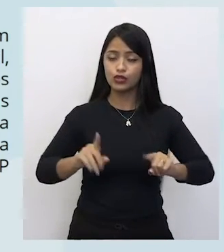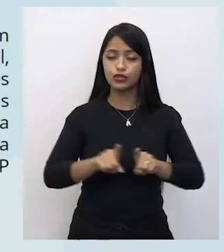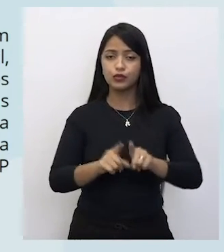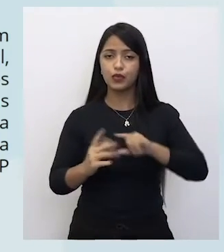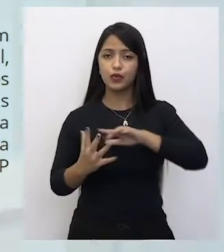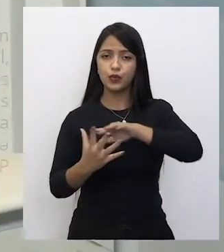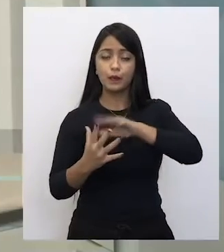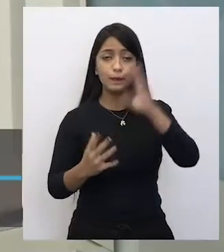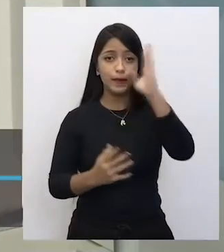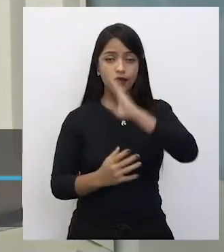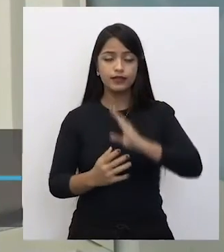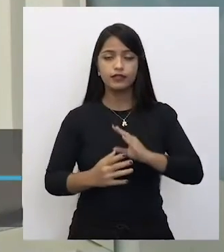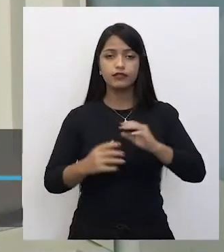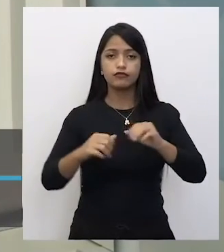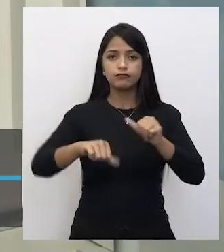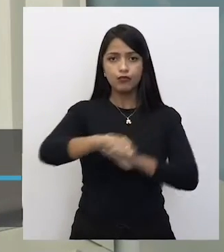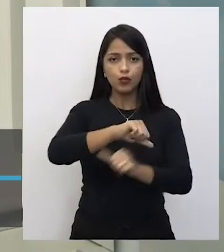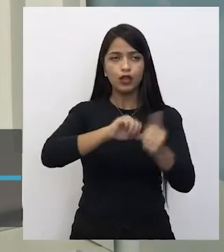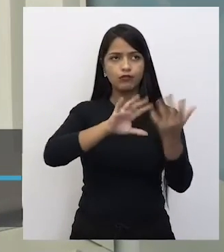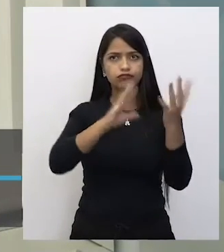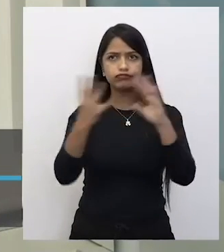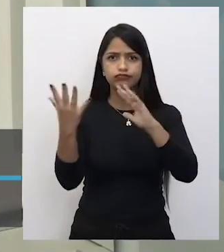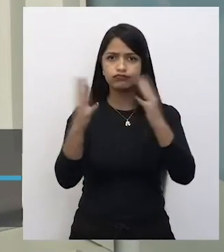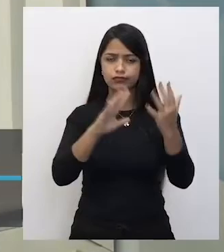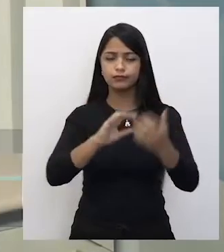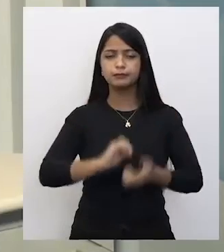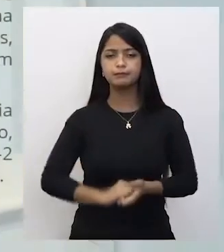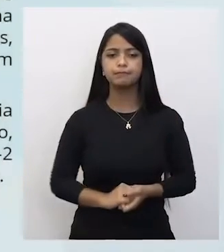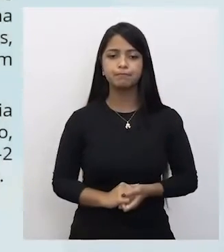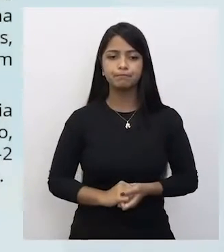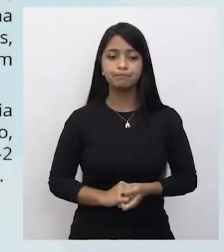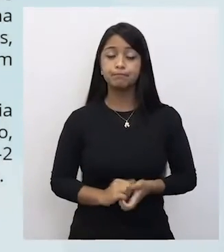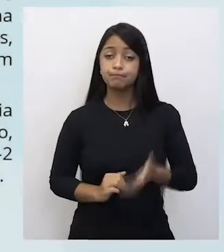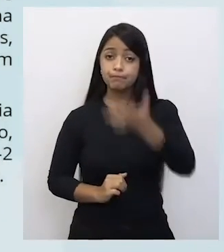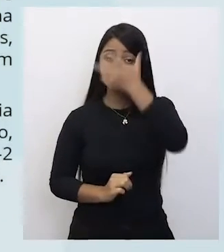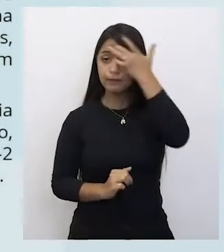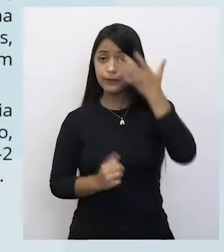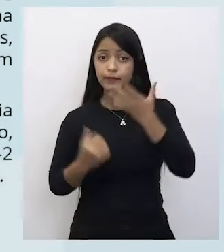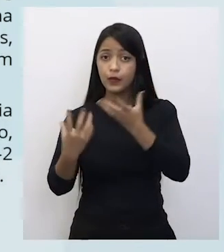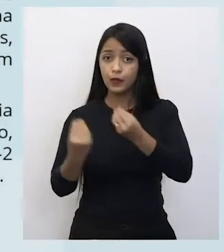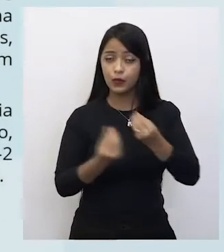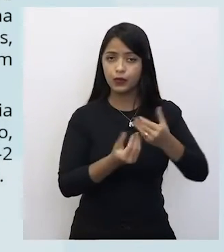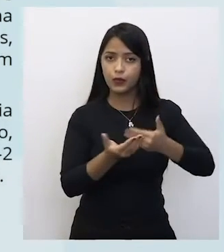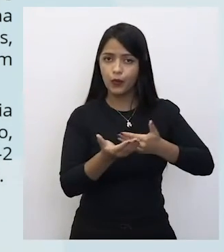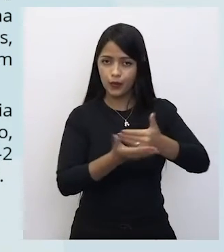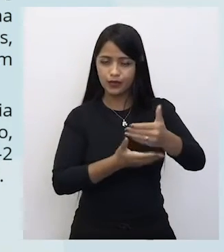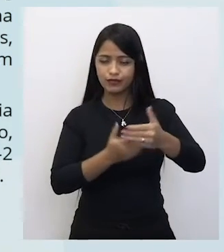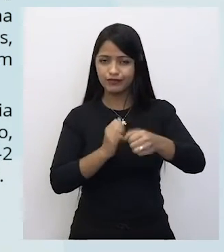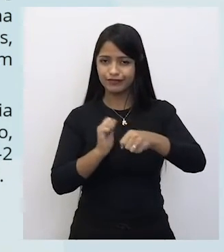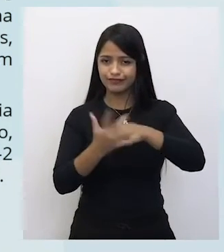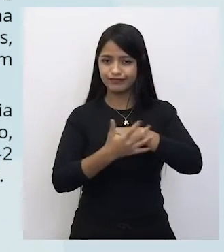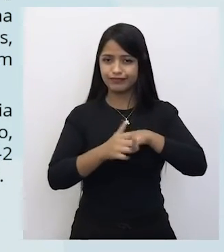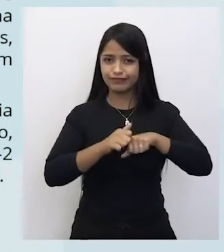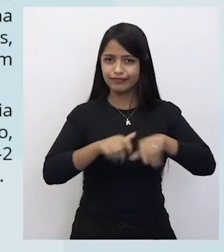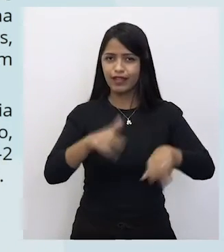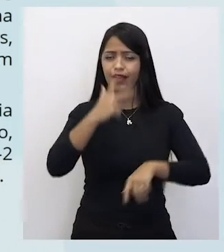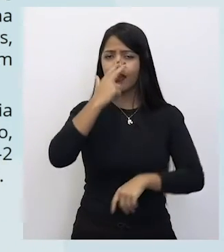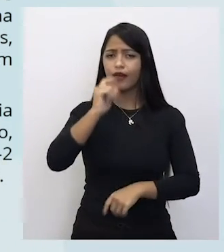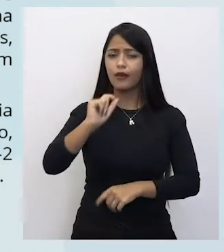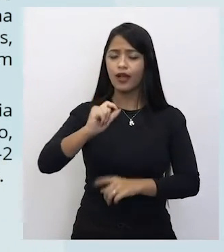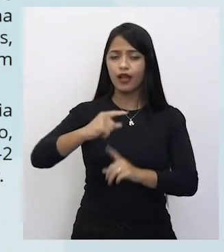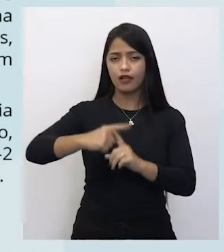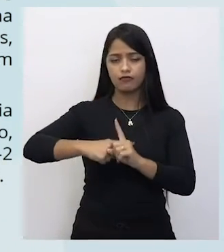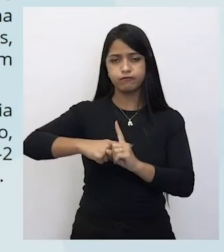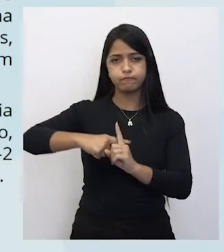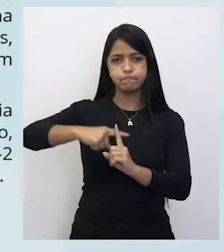Brasil. Próxima. Muitas pessoas, no começo da pandemia, compraram a tese de que temperaturas